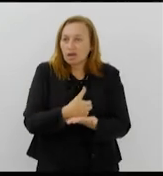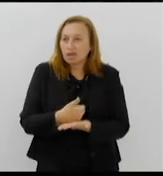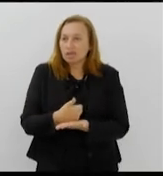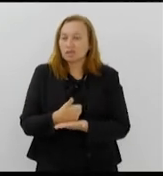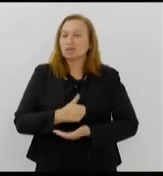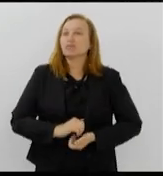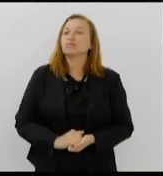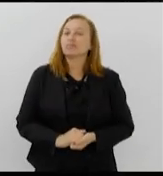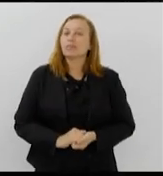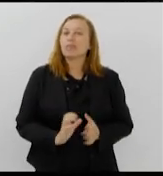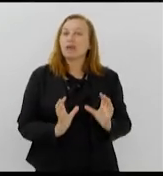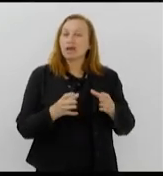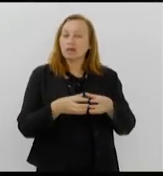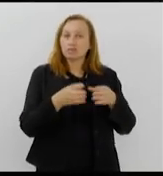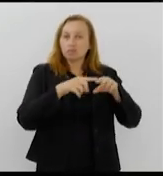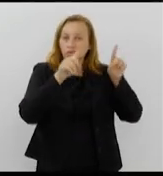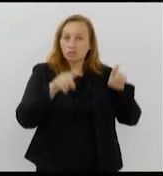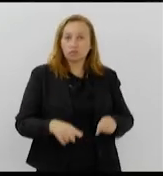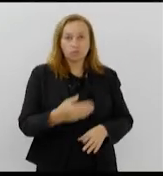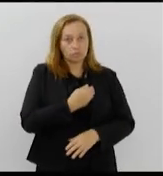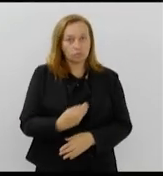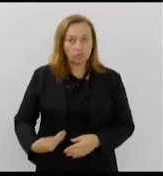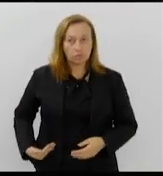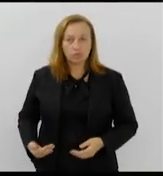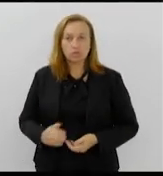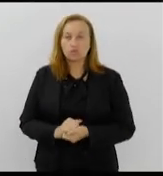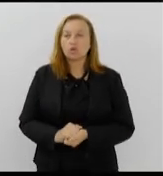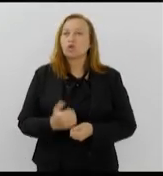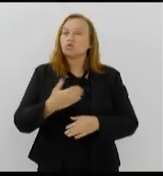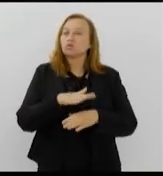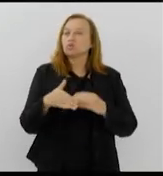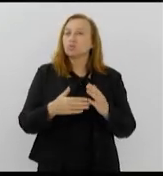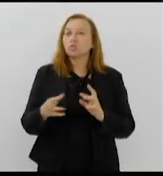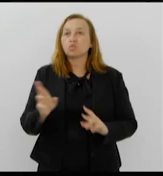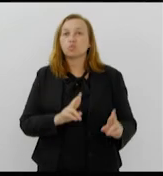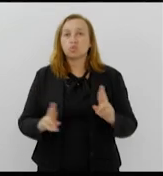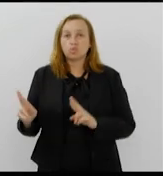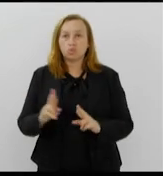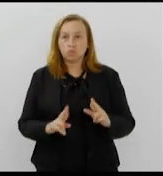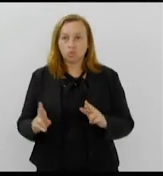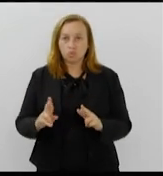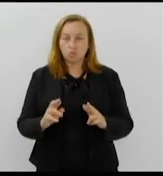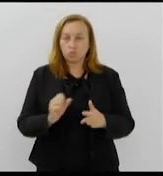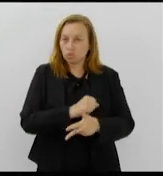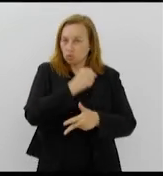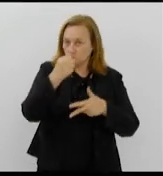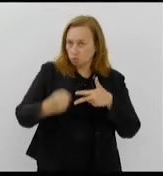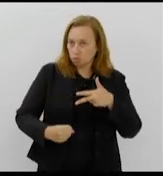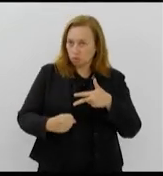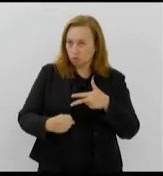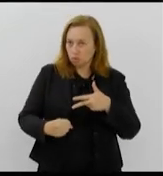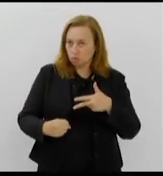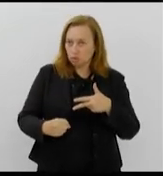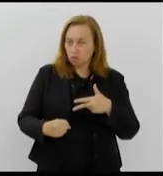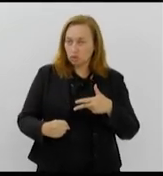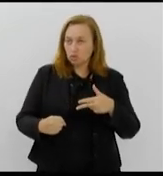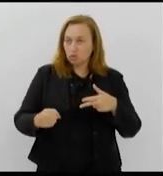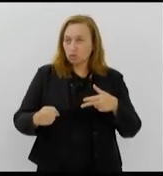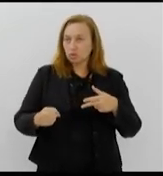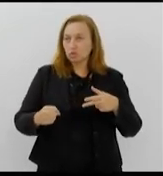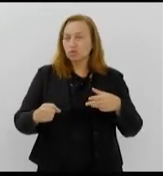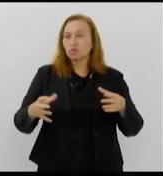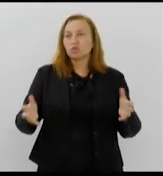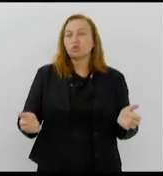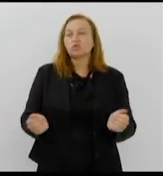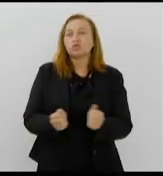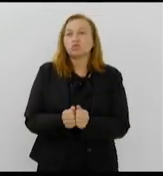A Comissão de Servidor Público, todas as relações dos poderes constituídos com o conjunto do